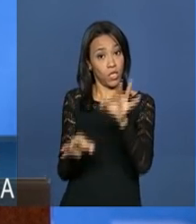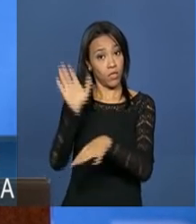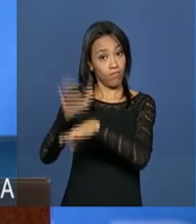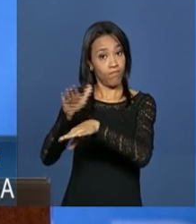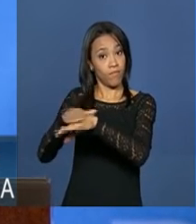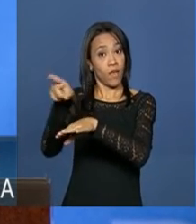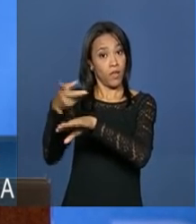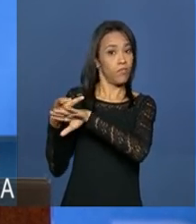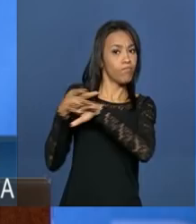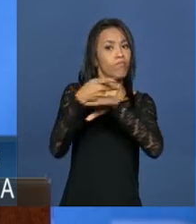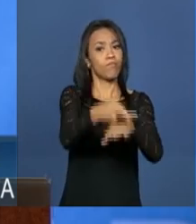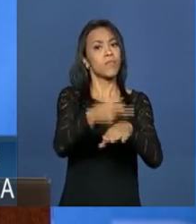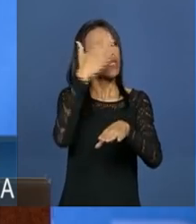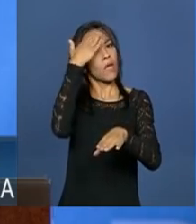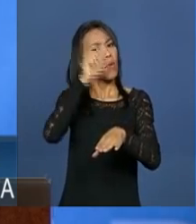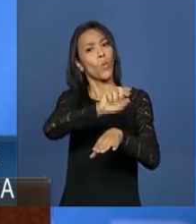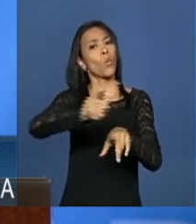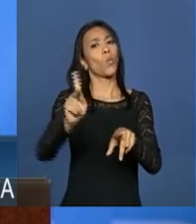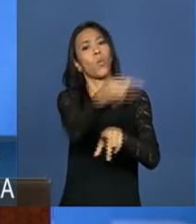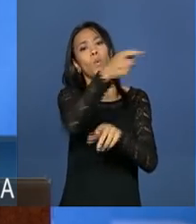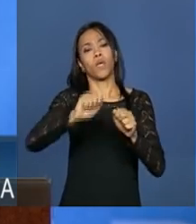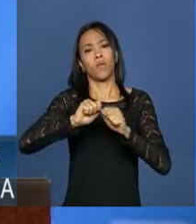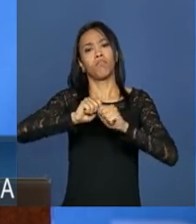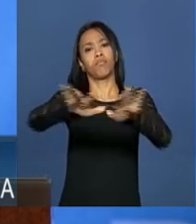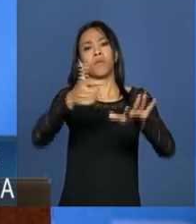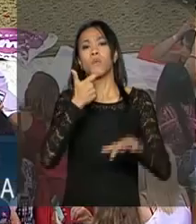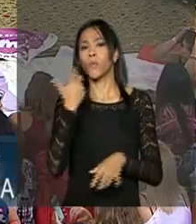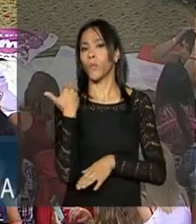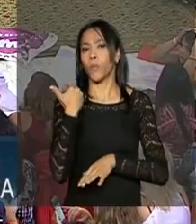de responsabilidades por vazamento